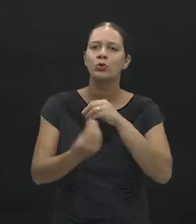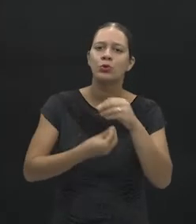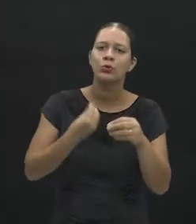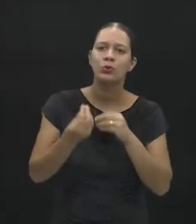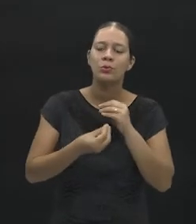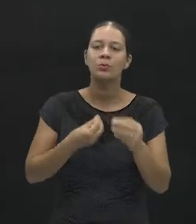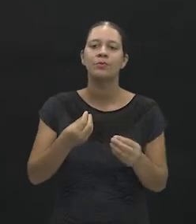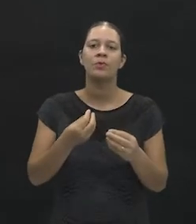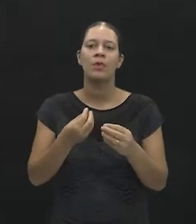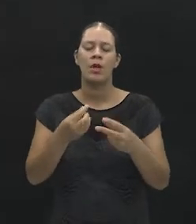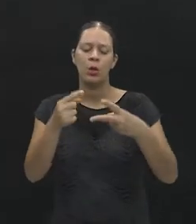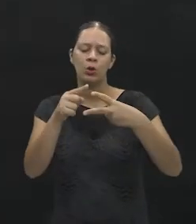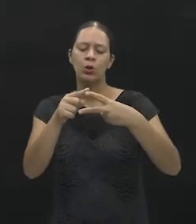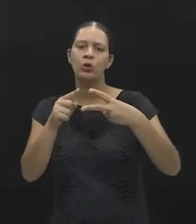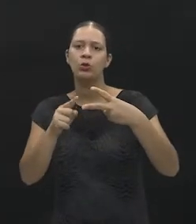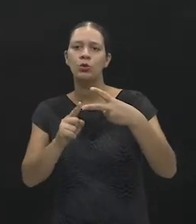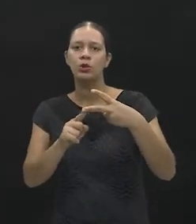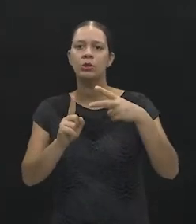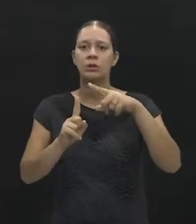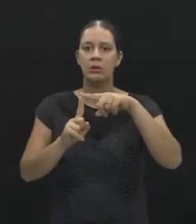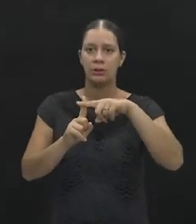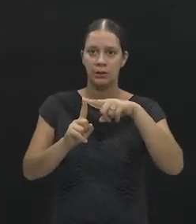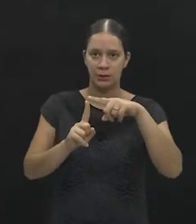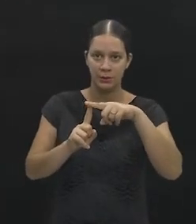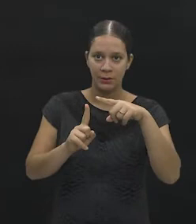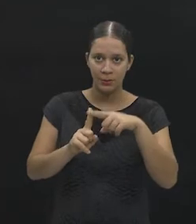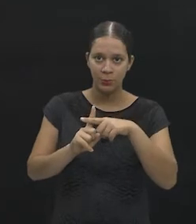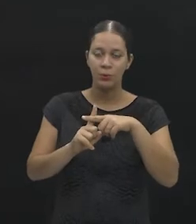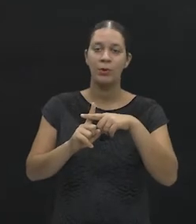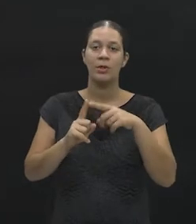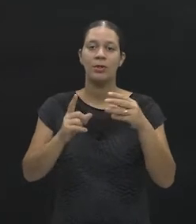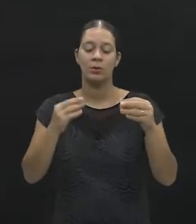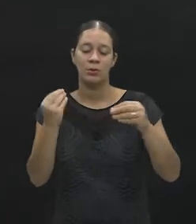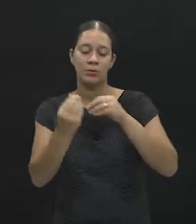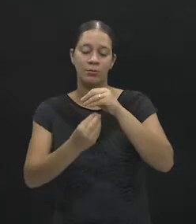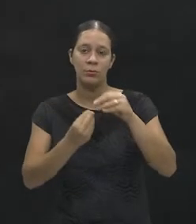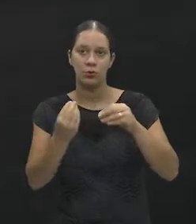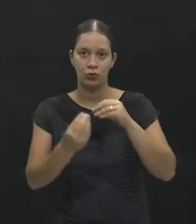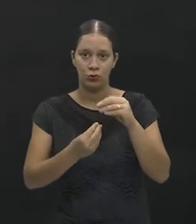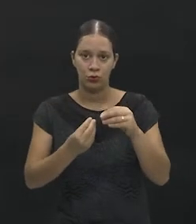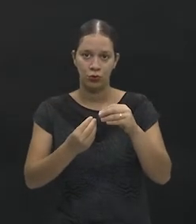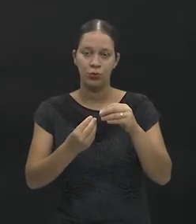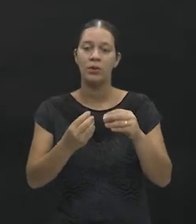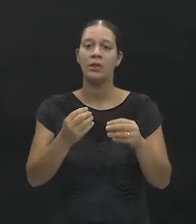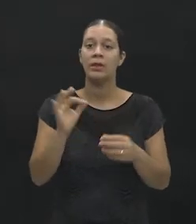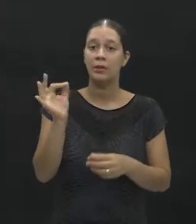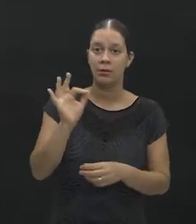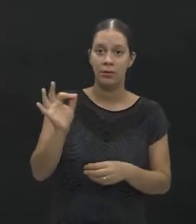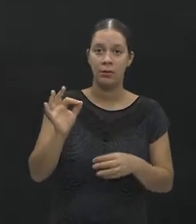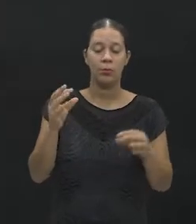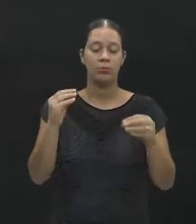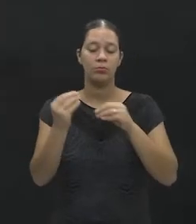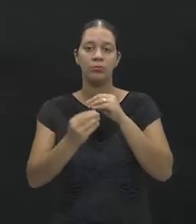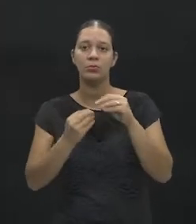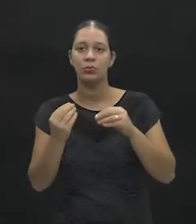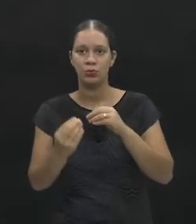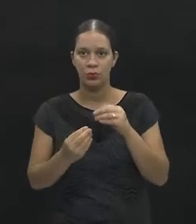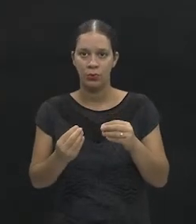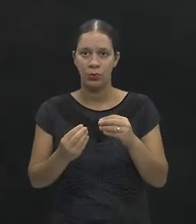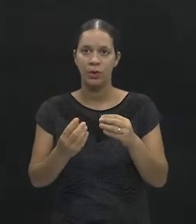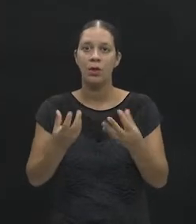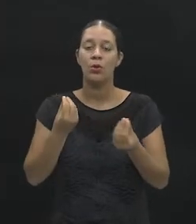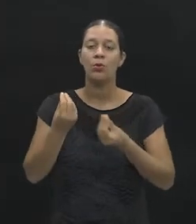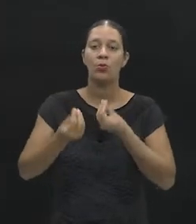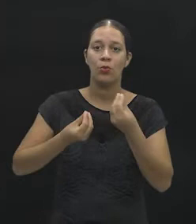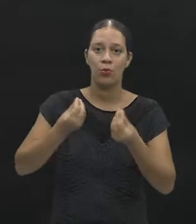das misturas. Eu tenho dois tipos de misturas, as misturas heterogêneas e as misturas homogêneas. O que seria uma